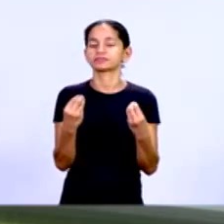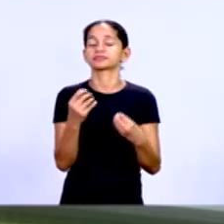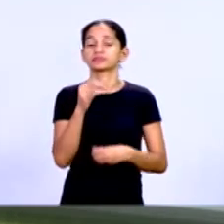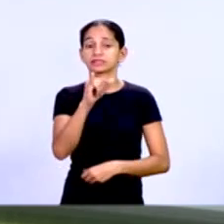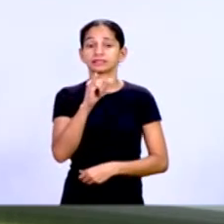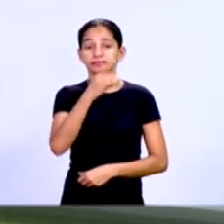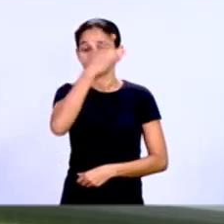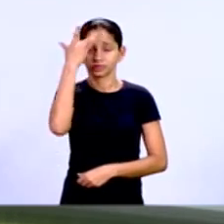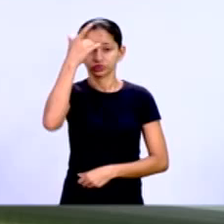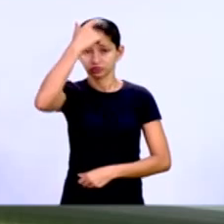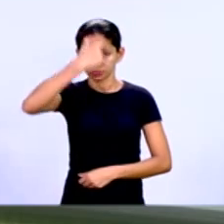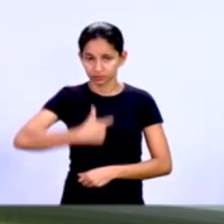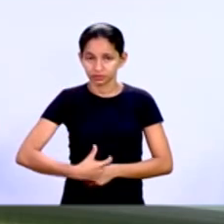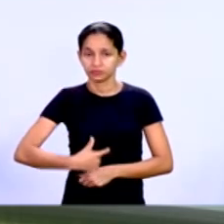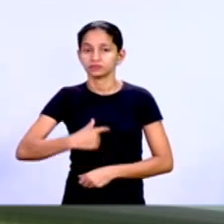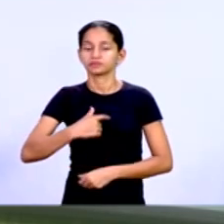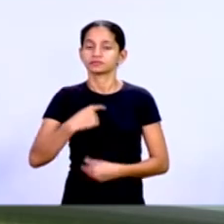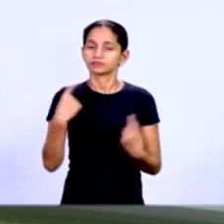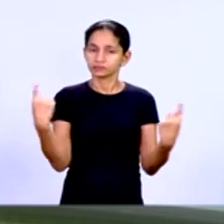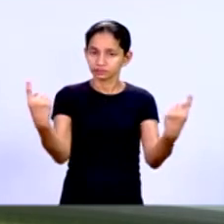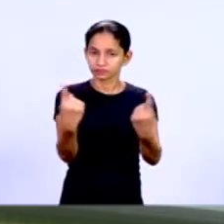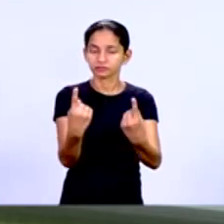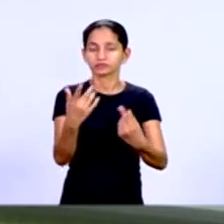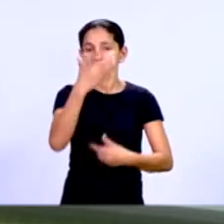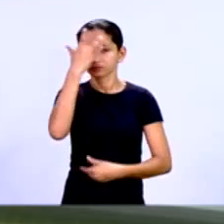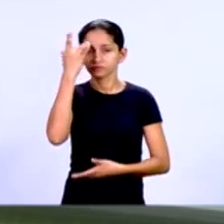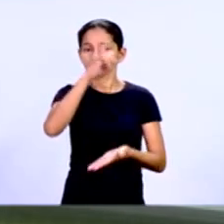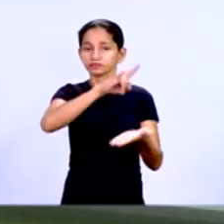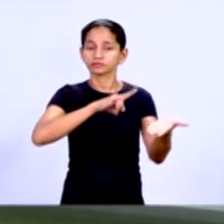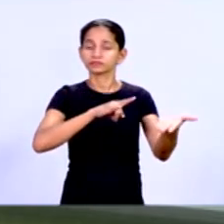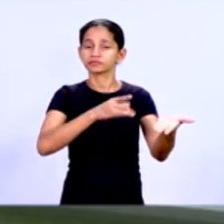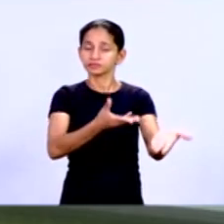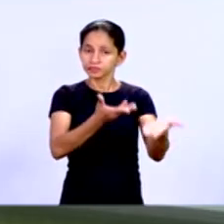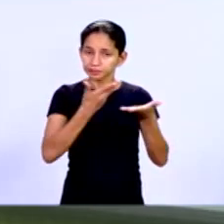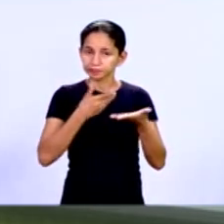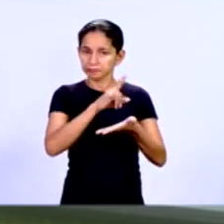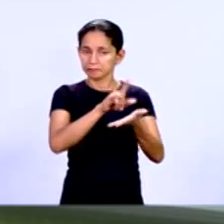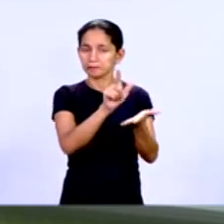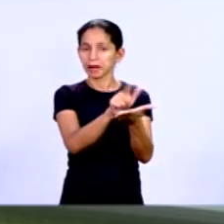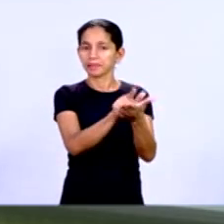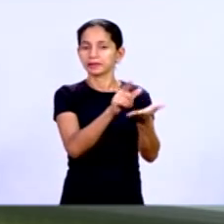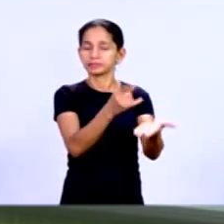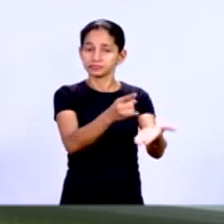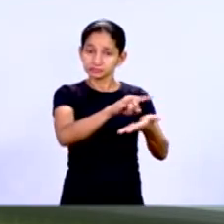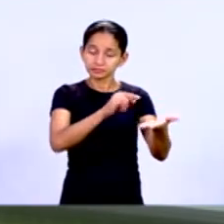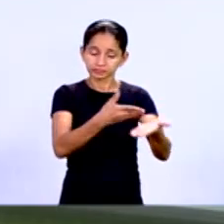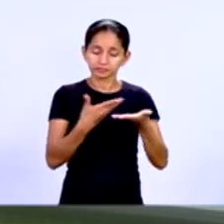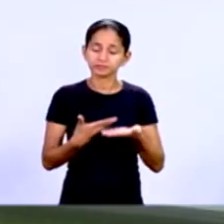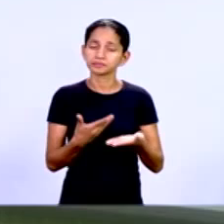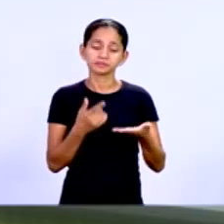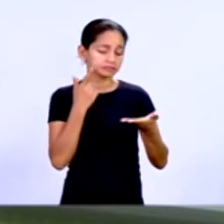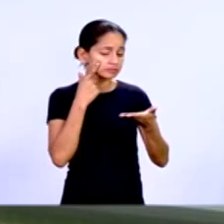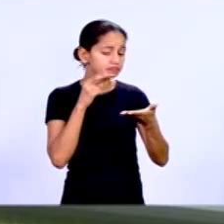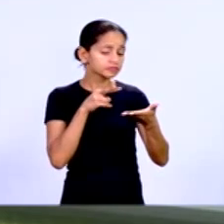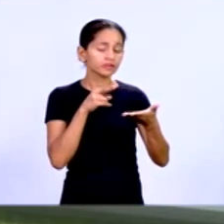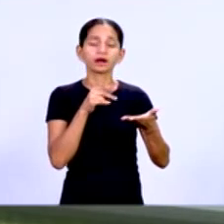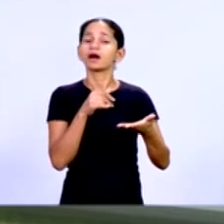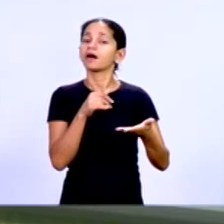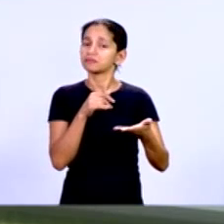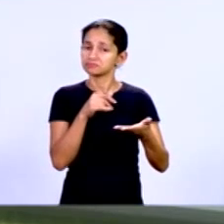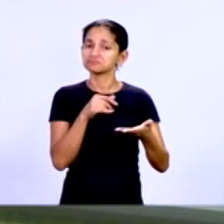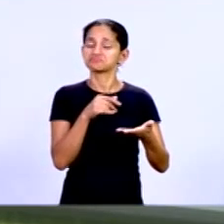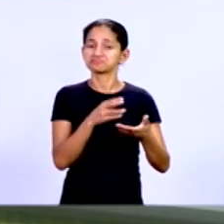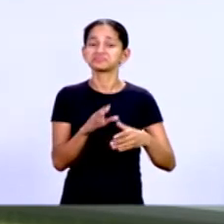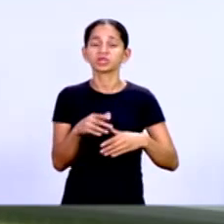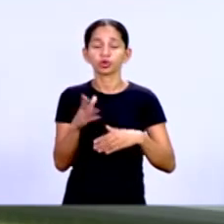faço um investimento, recebo um título. Muito bem. Se eu passo para você esse título, você pode chegar lá e